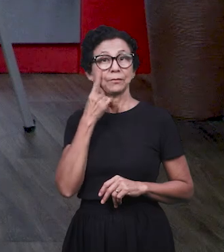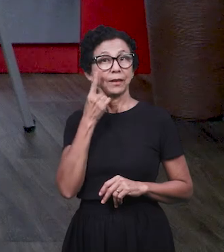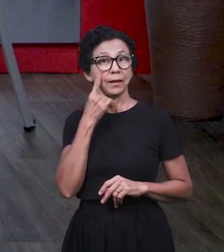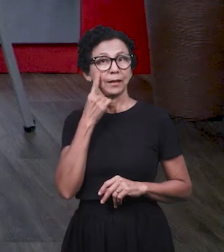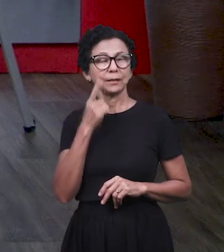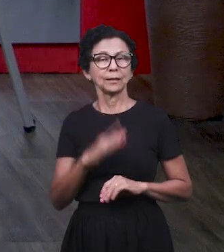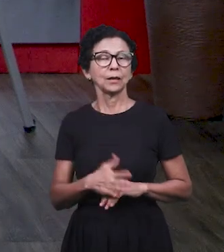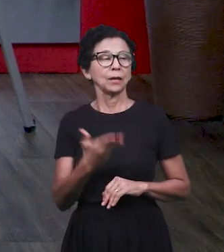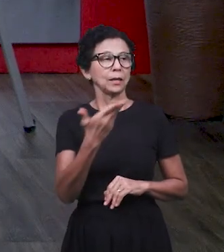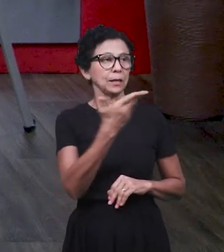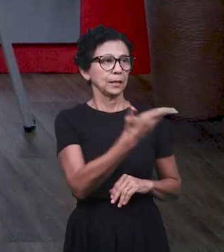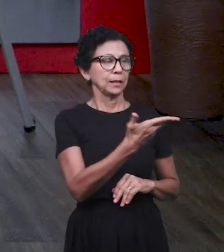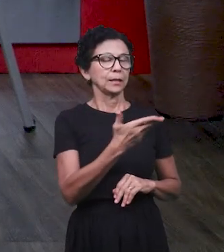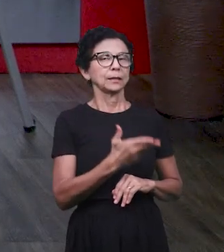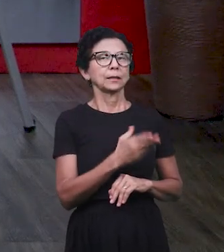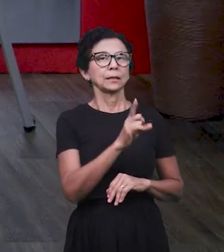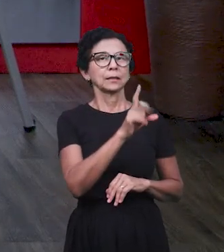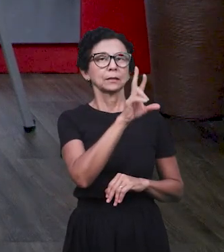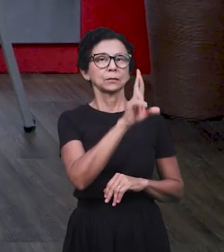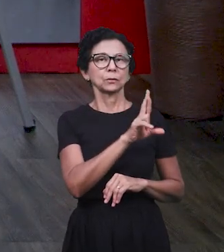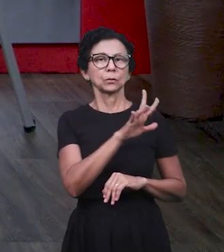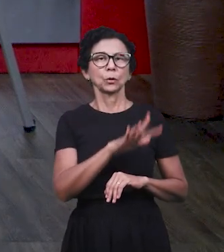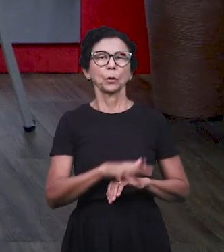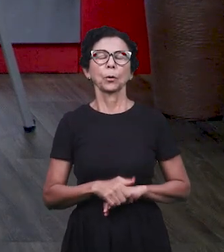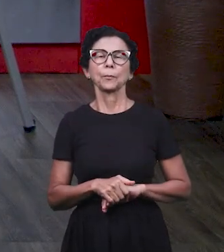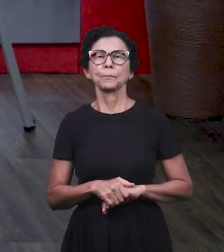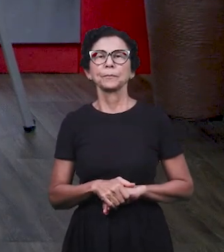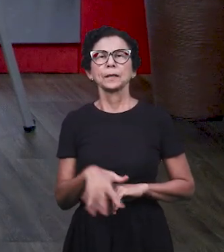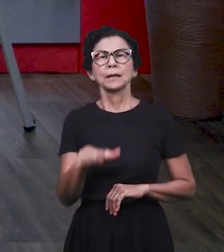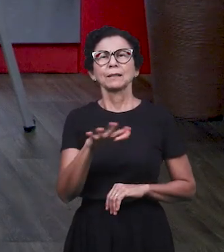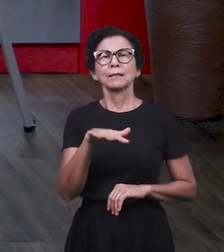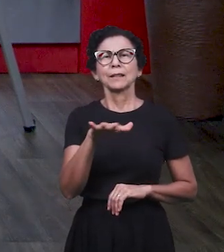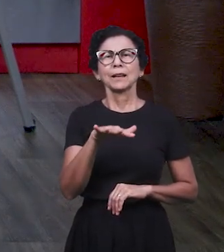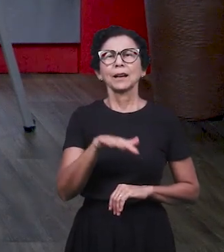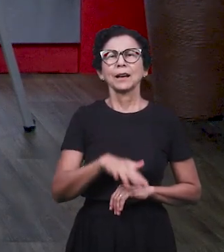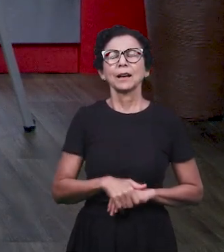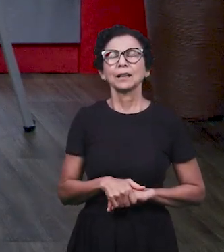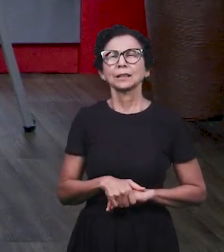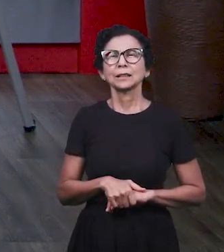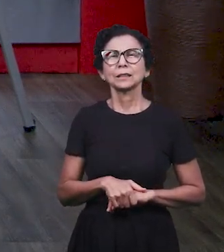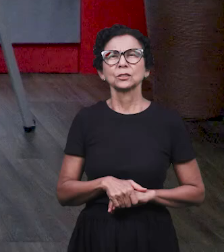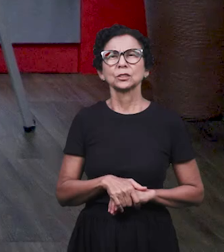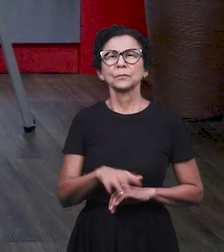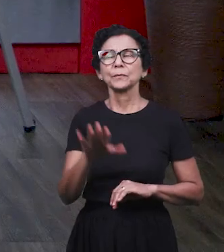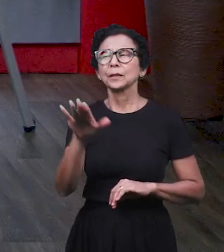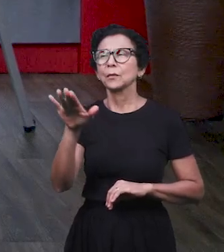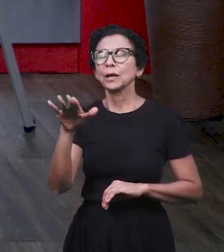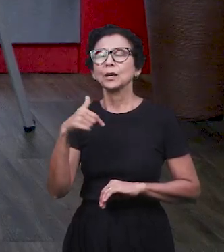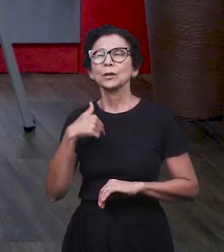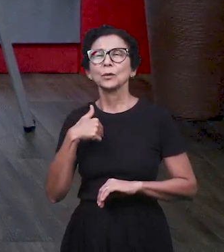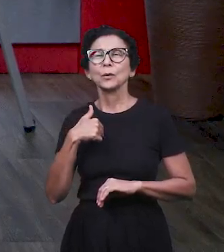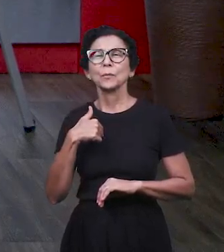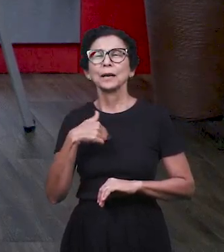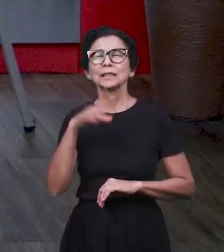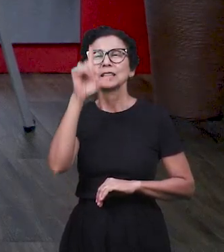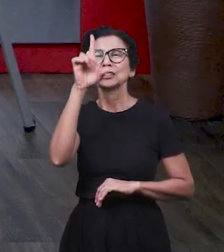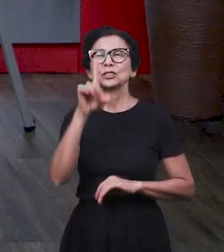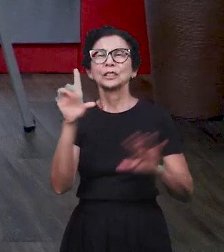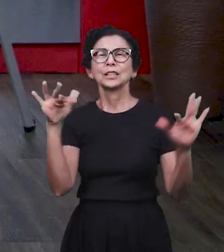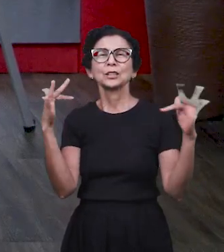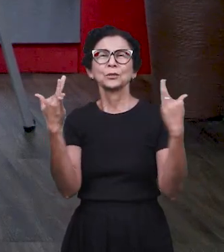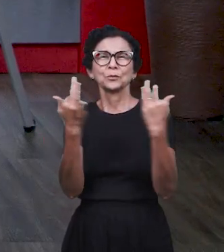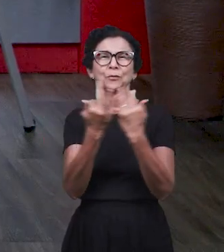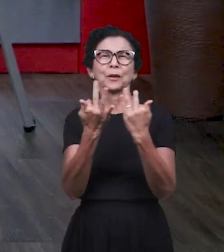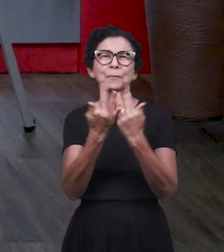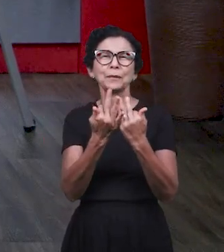advogado, né, na área de sucessões, também na área previdenciária também, né, doutor Maurício? Eu atuo mais no direito de famílias e sucessões.